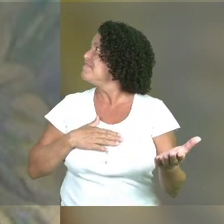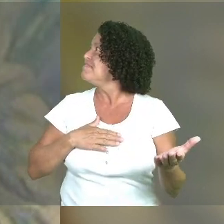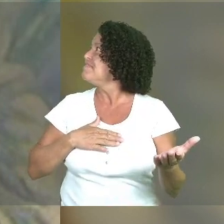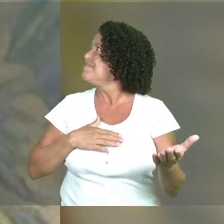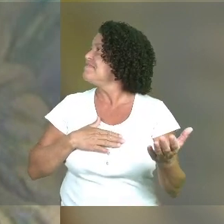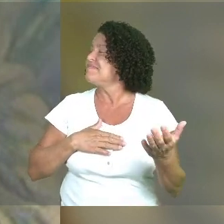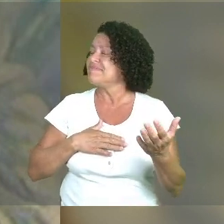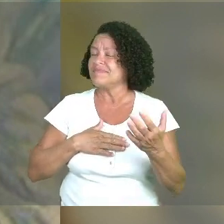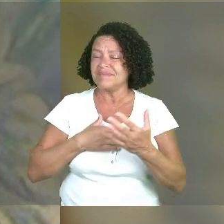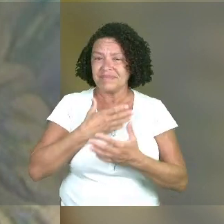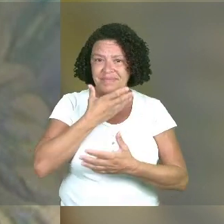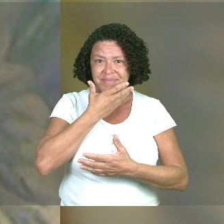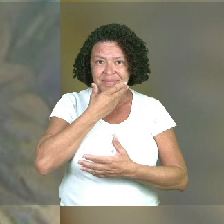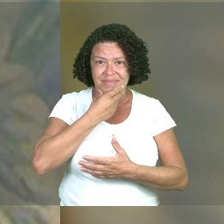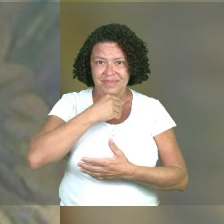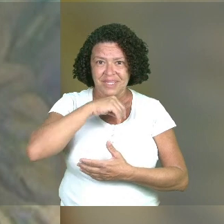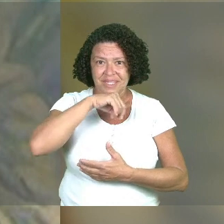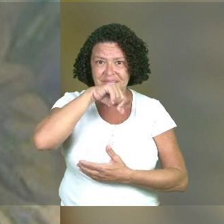Pai,